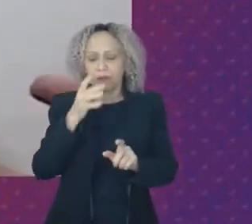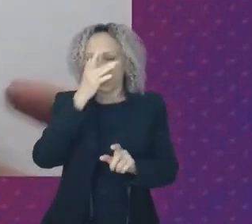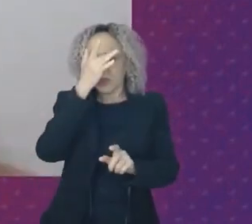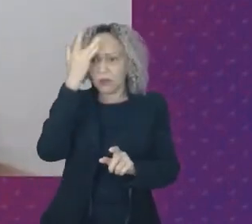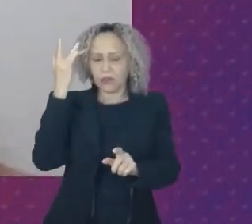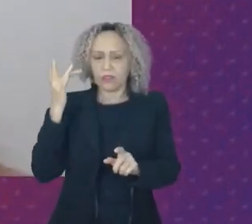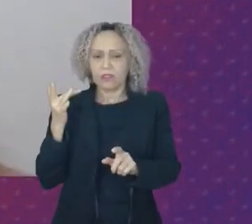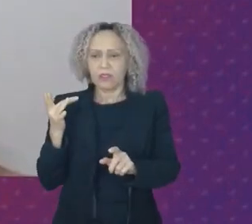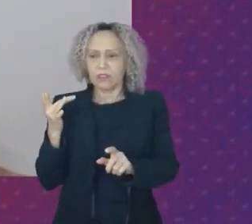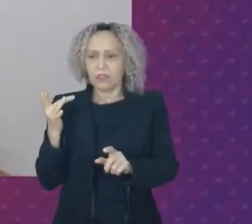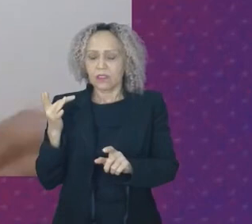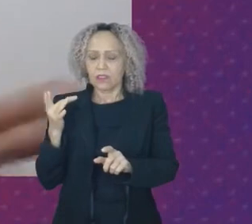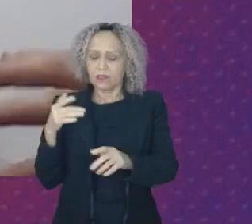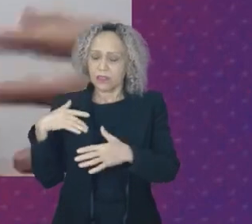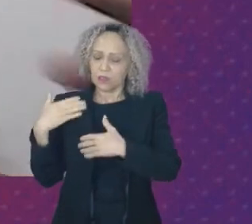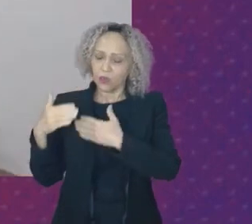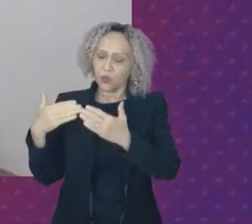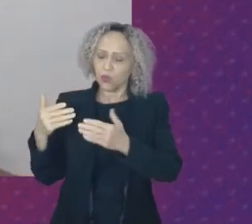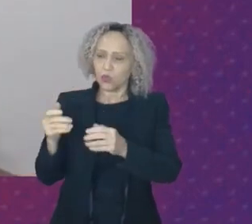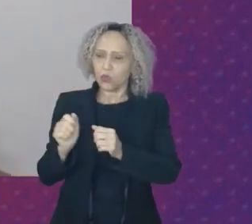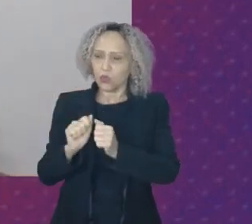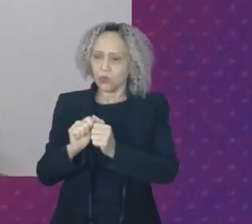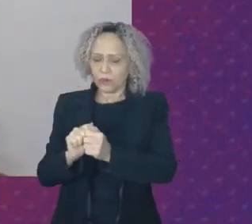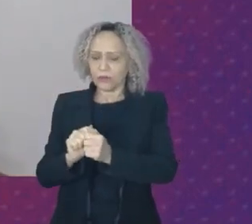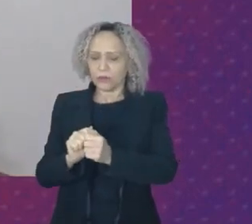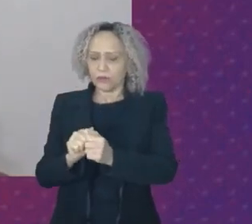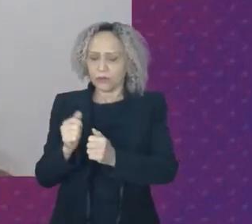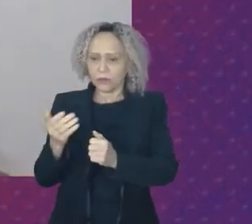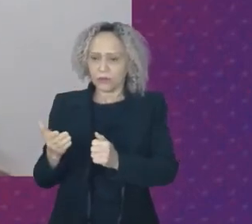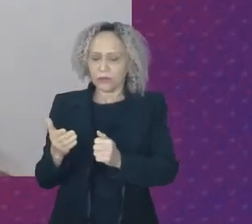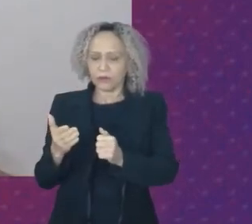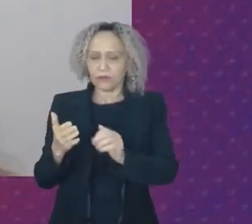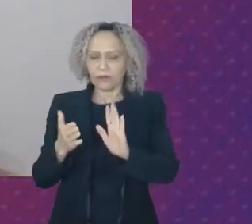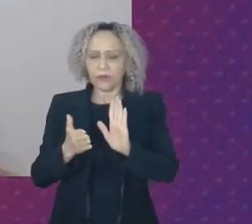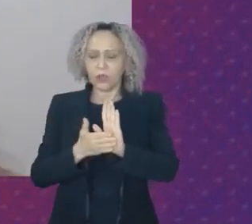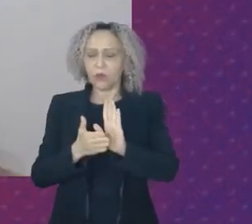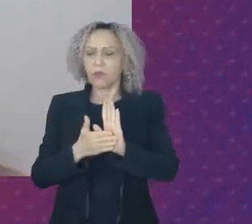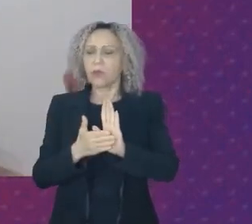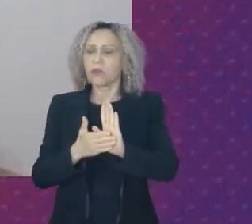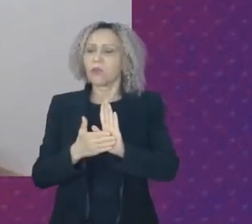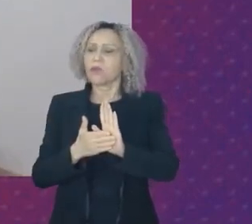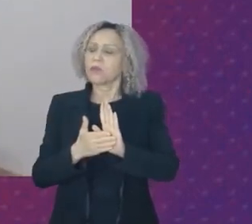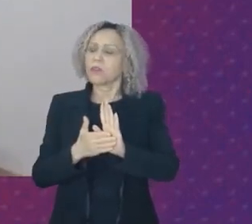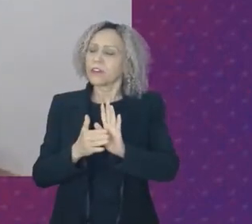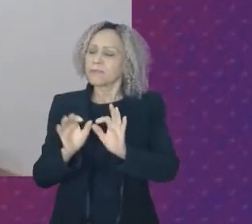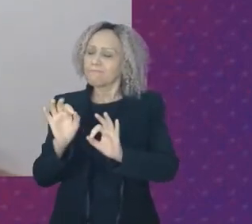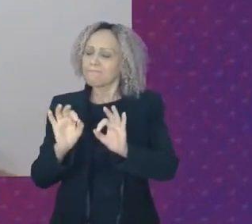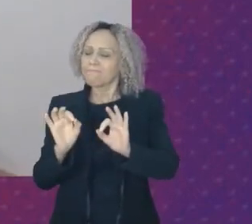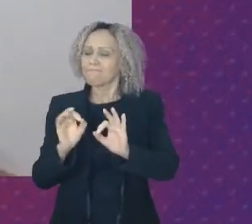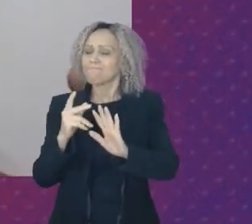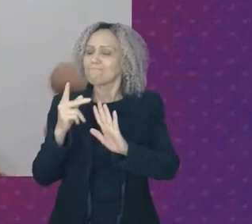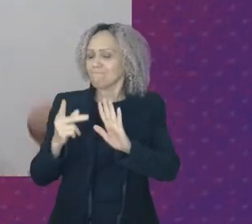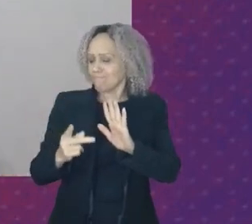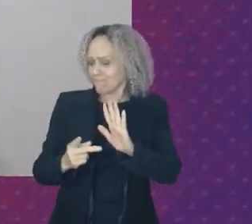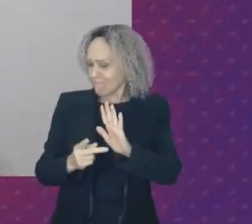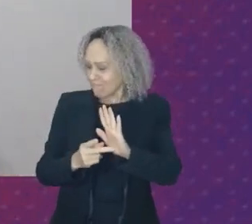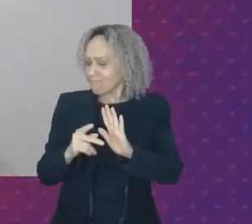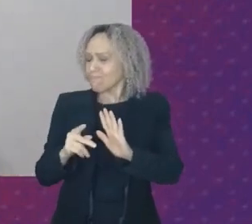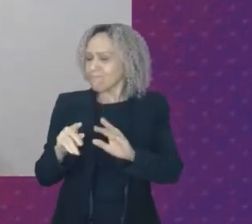vai construir, assim, junto com você, uma plataforma de